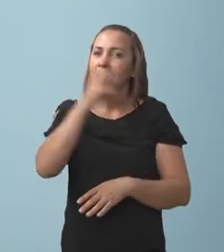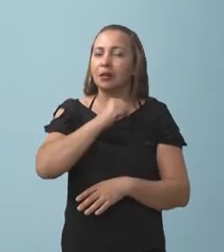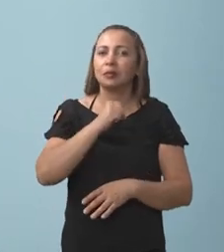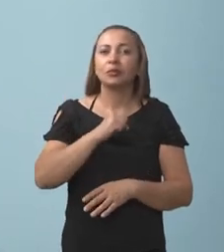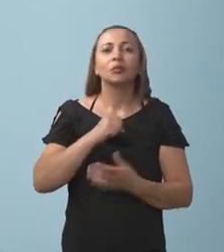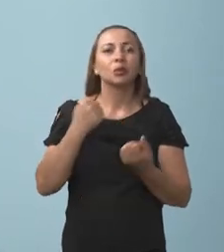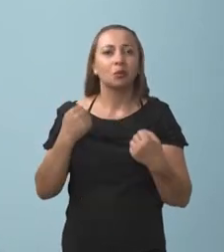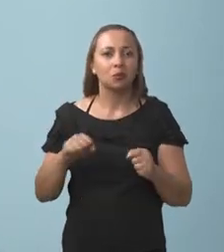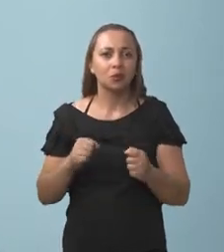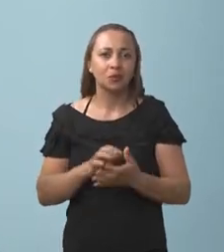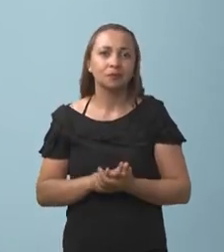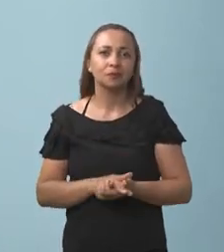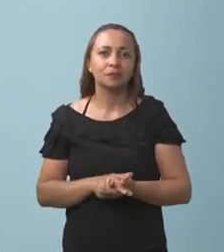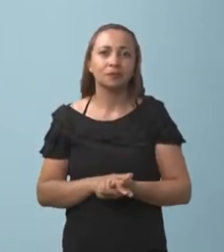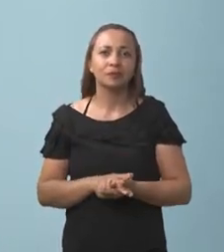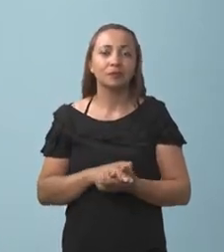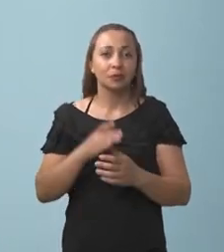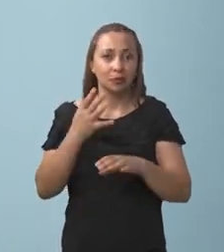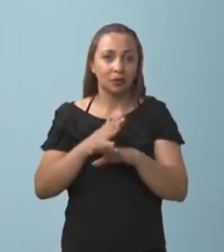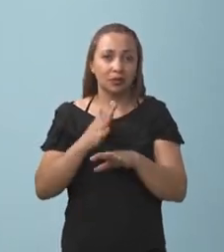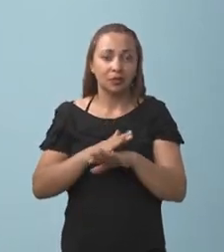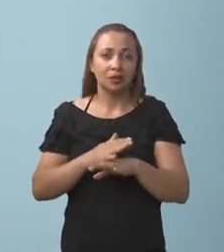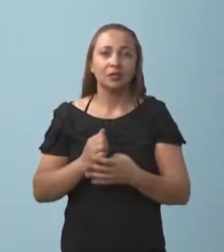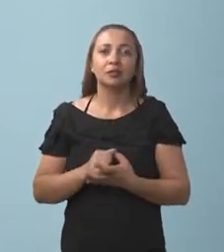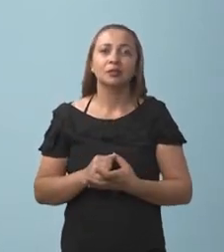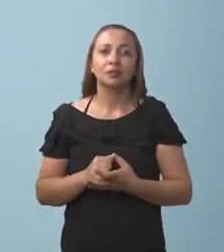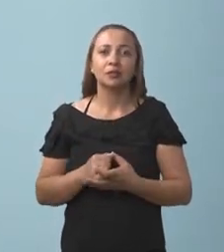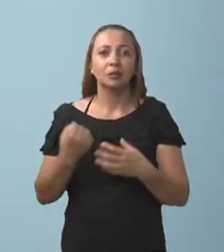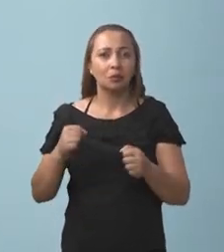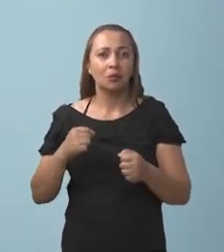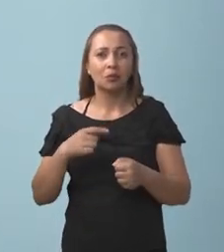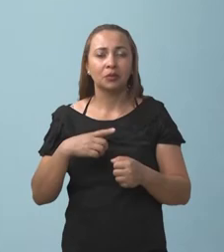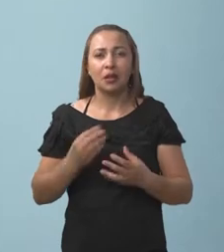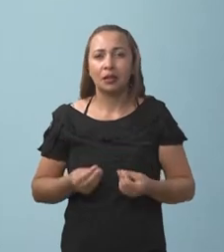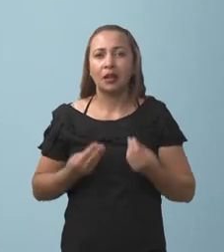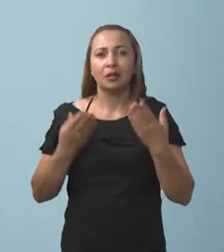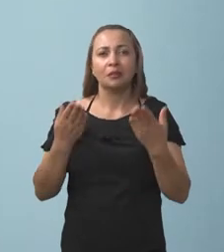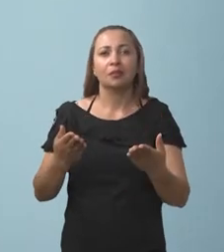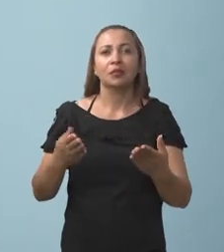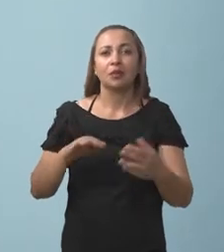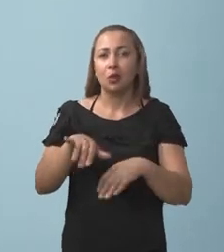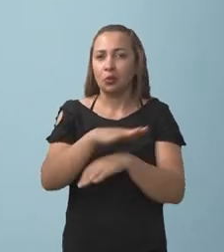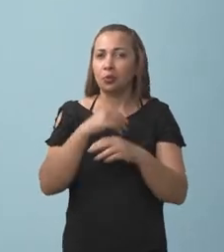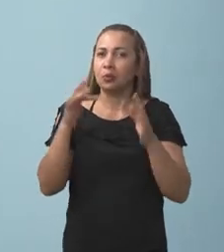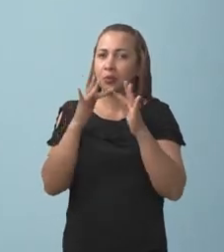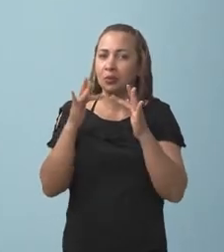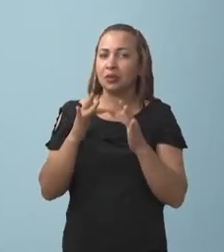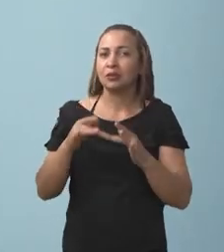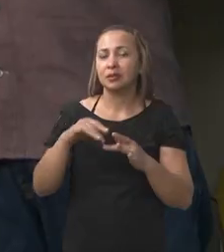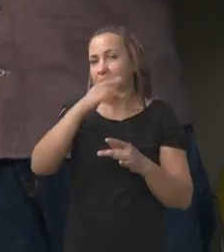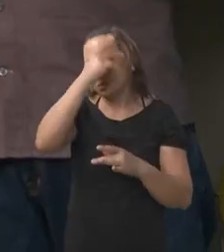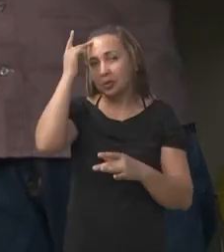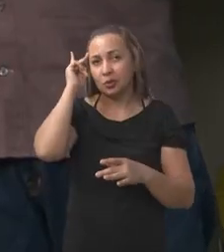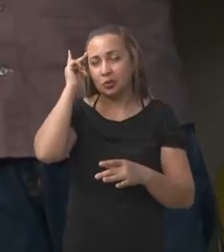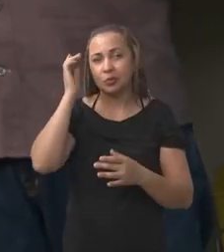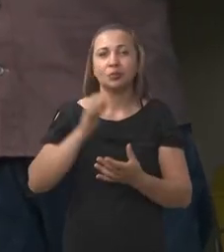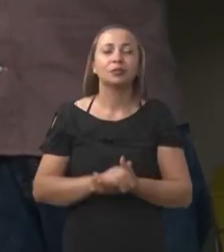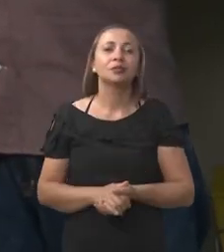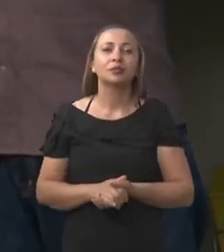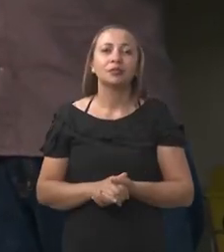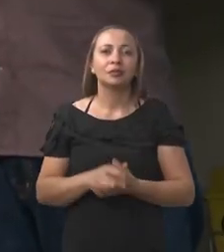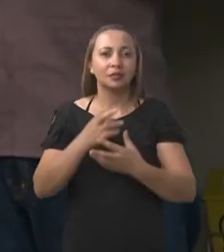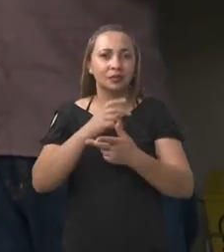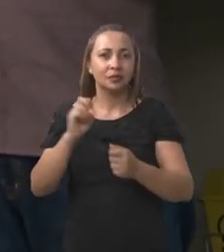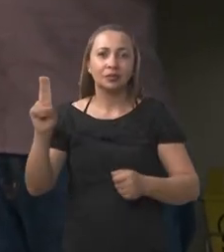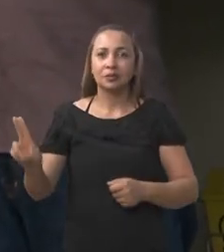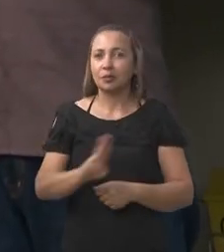breve possível os testes aí que possam deliberar sobre a aplicação em seres humanos. Diversas